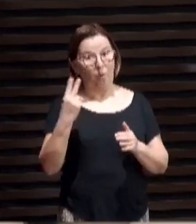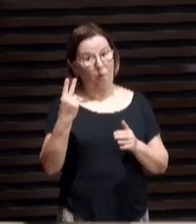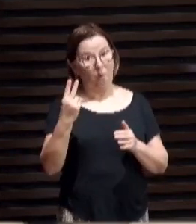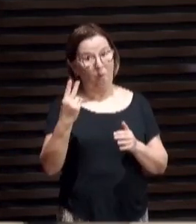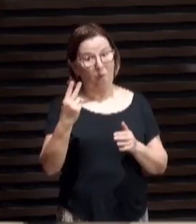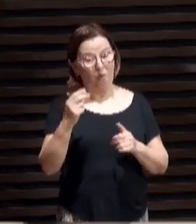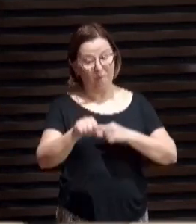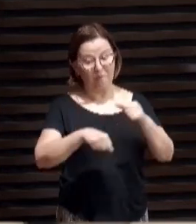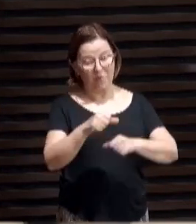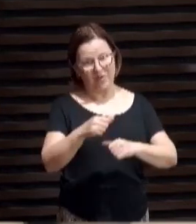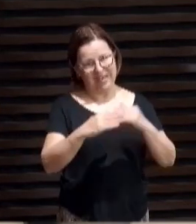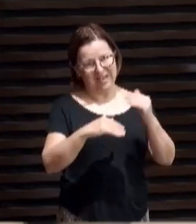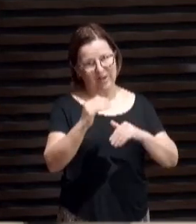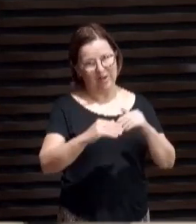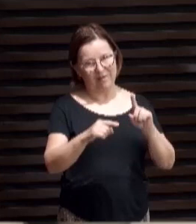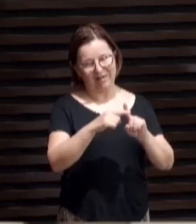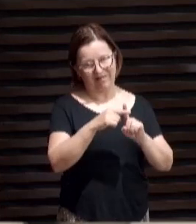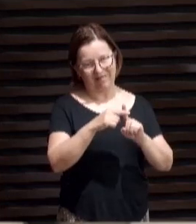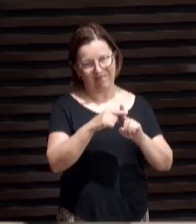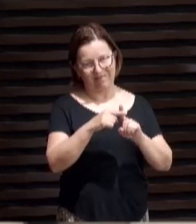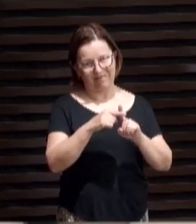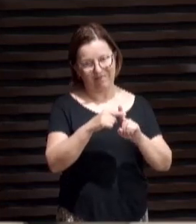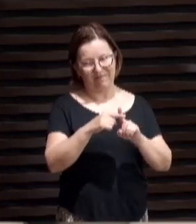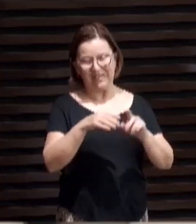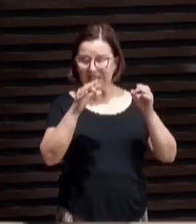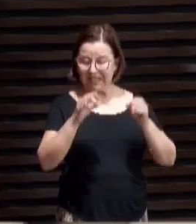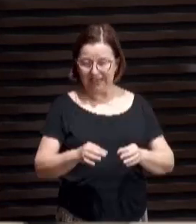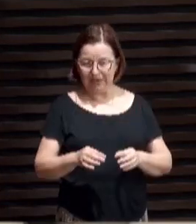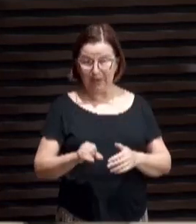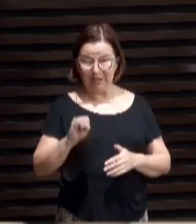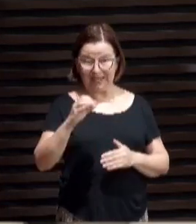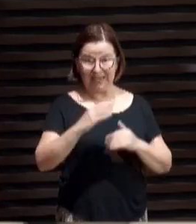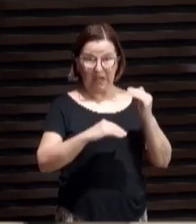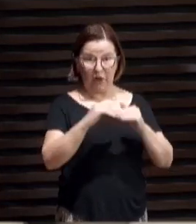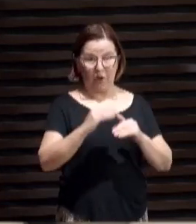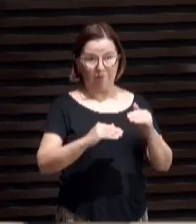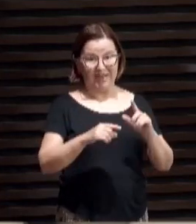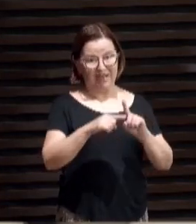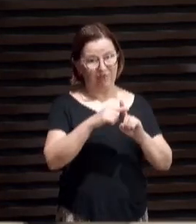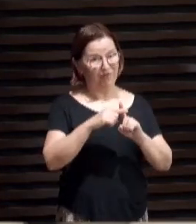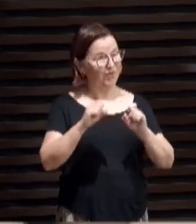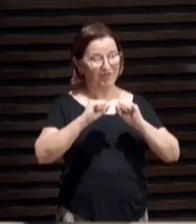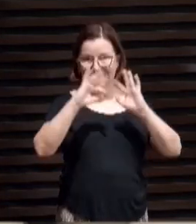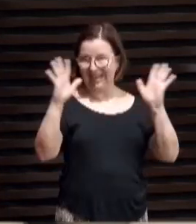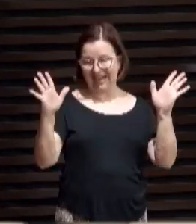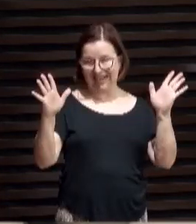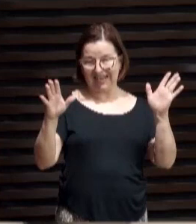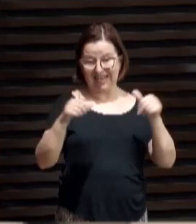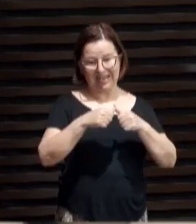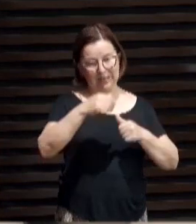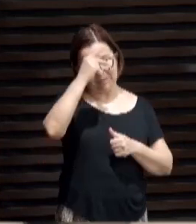cruz. Você pode ter certeza, se a obra da cruz não está clara, ele não conheceu